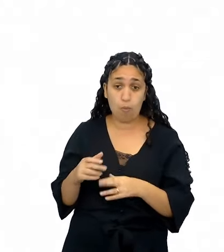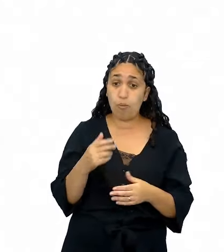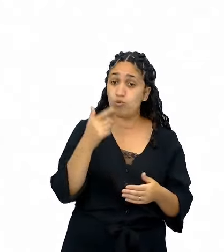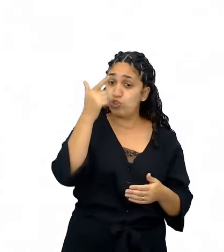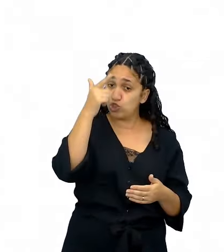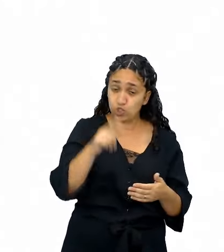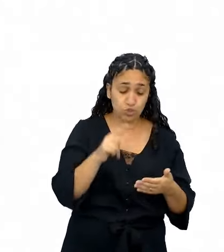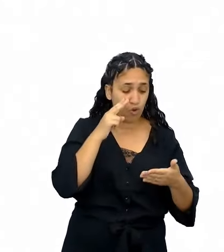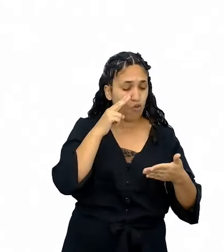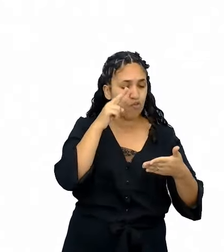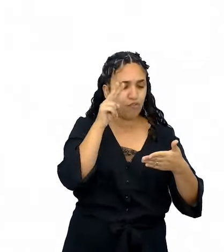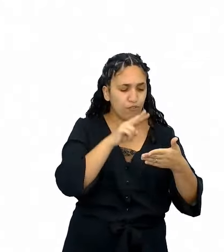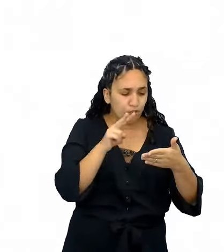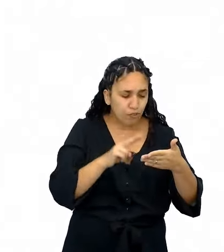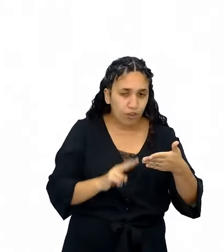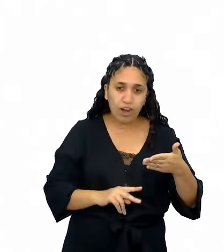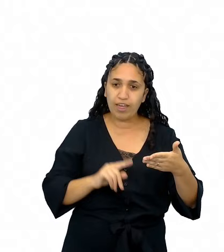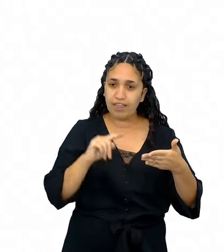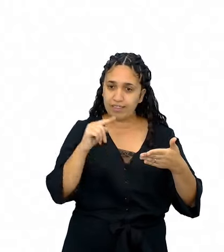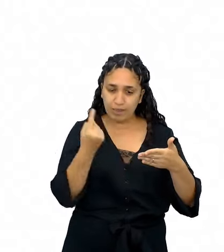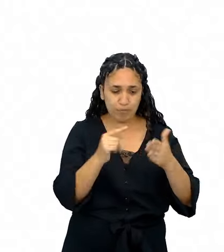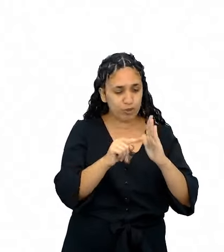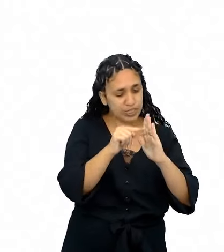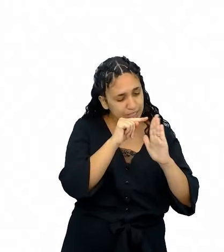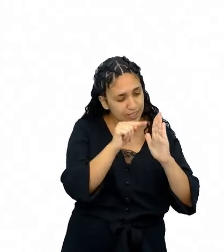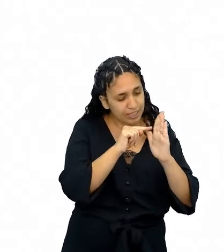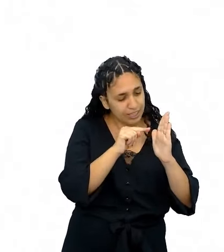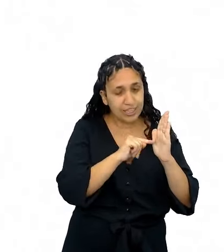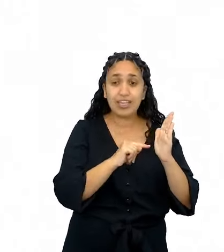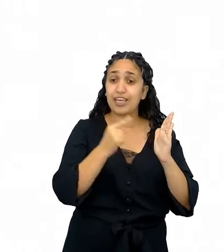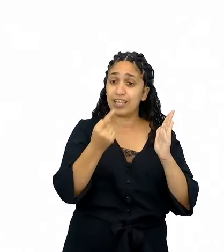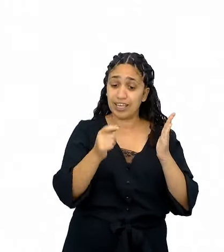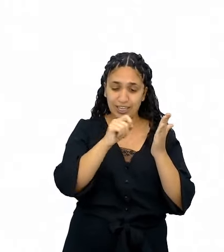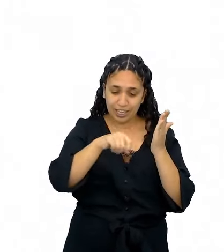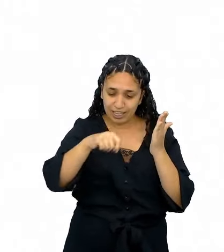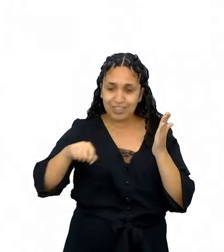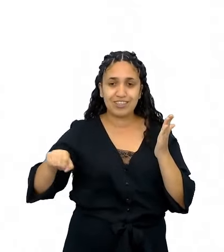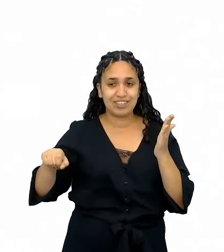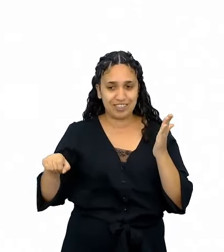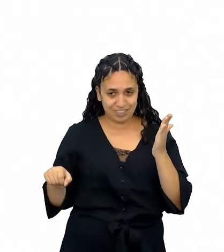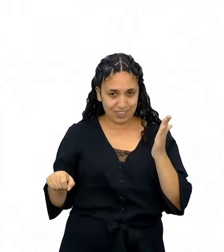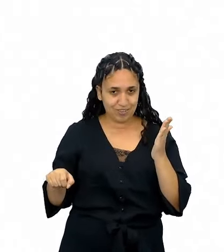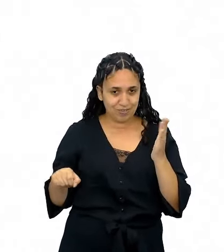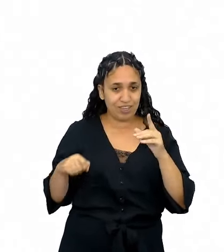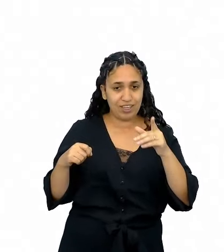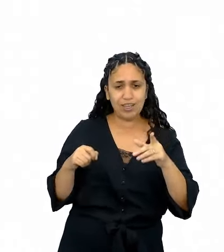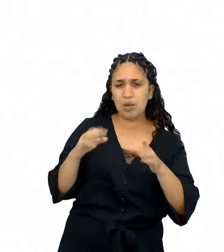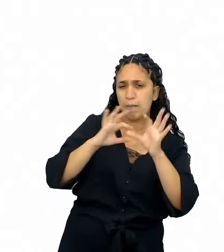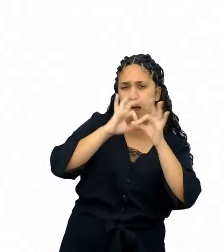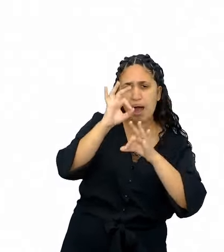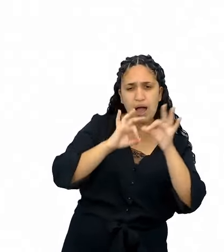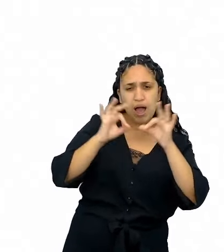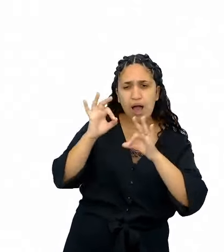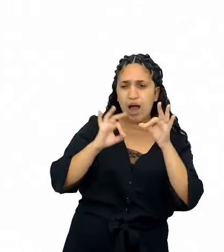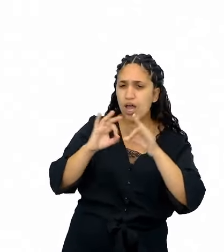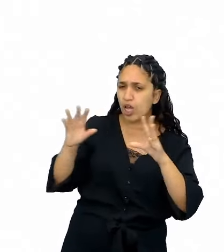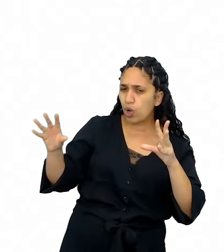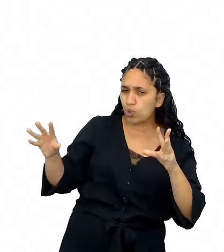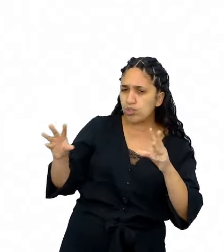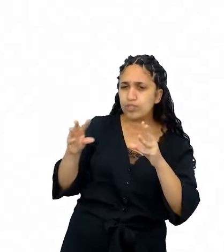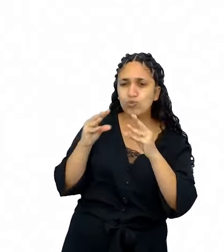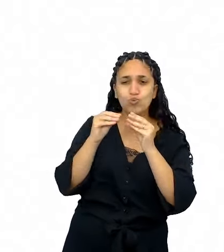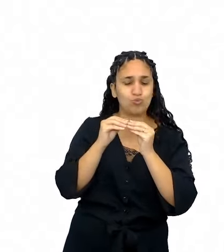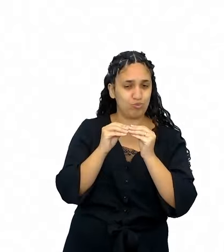elaborar um resumo sobre o texto selecionado. Então, nesta aula 9, é chegado o momento de elaborar um